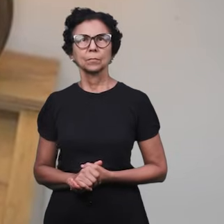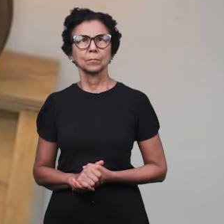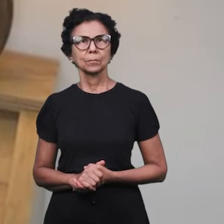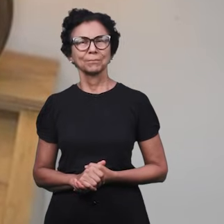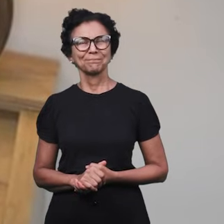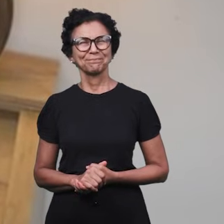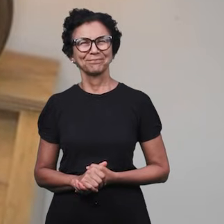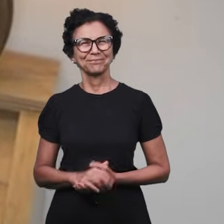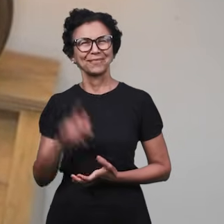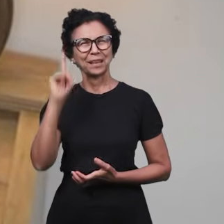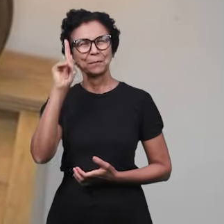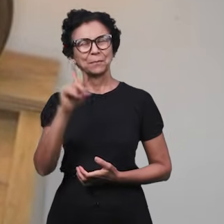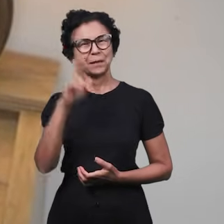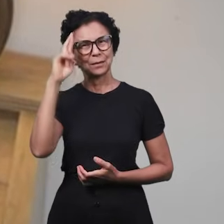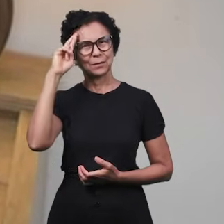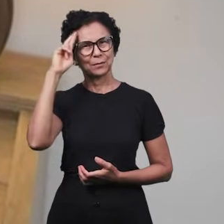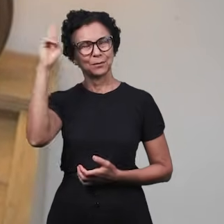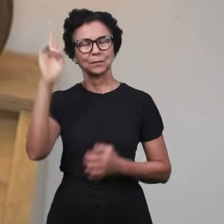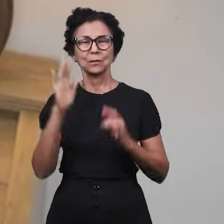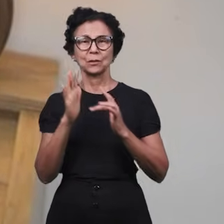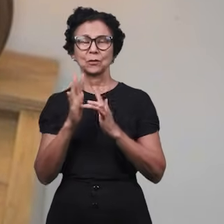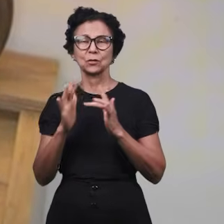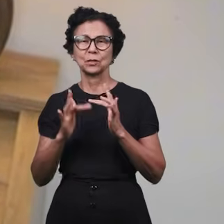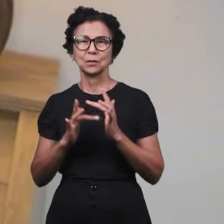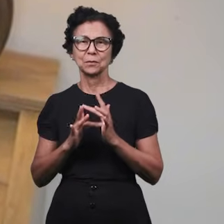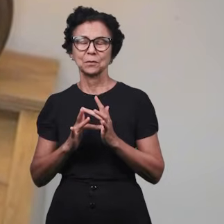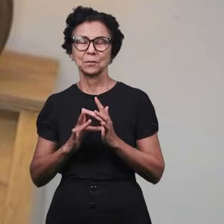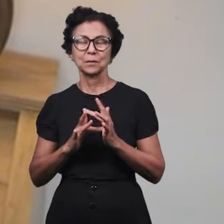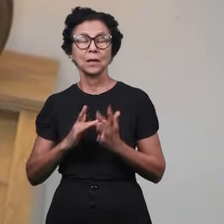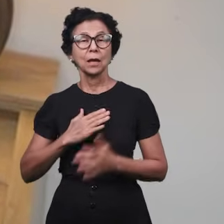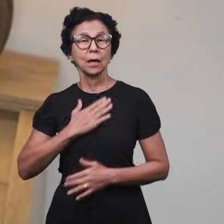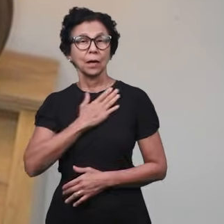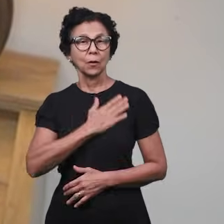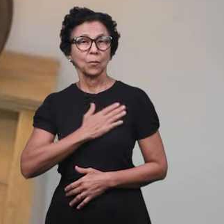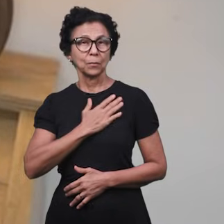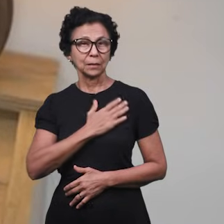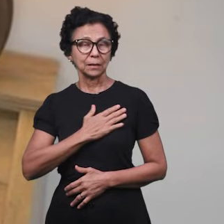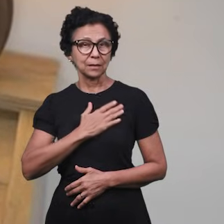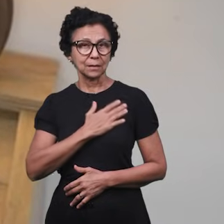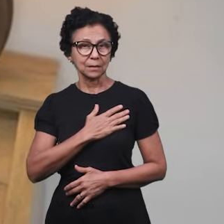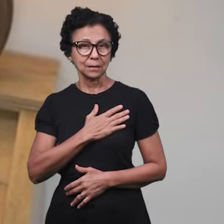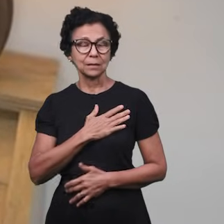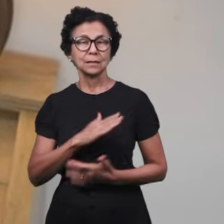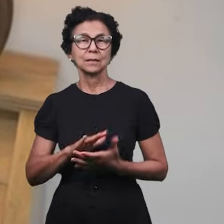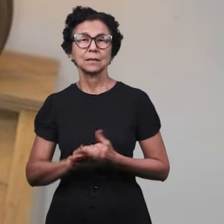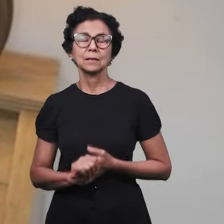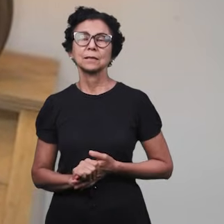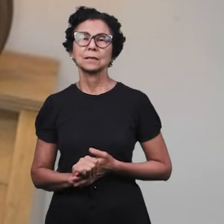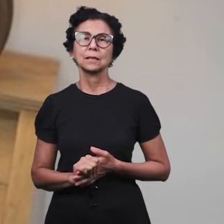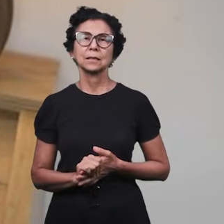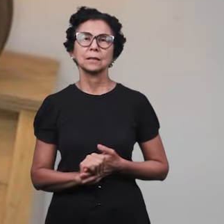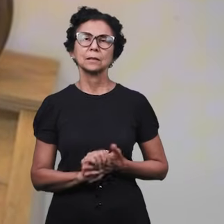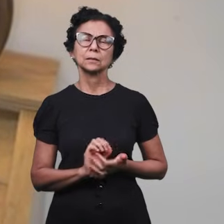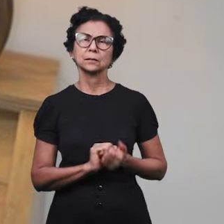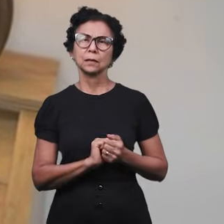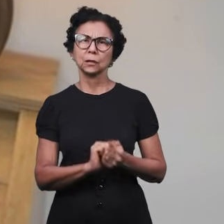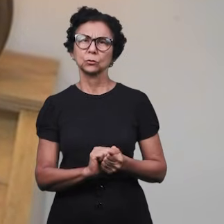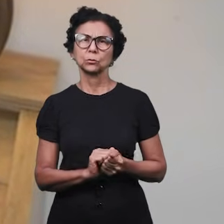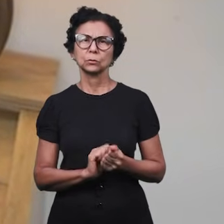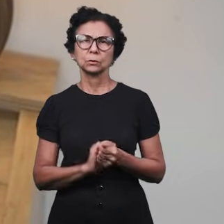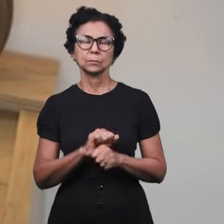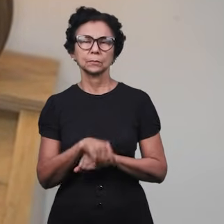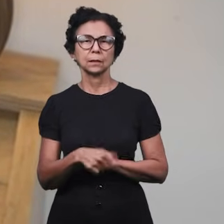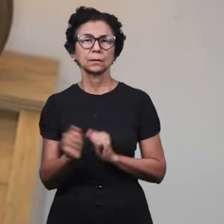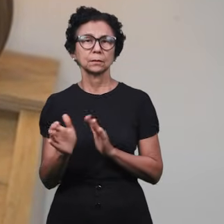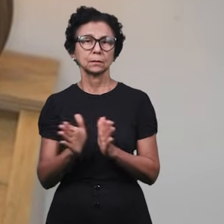Meus irmãos, a paz do Senhor Jesus. É um prazer estar com os irmãos aqui no Seminário de Acessibilidade, compartilhando